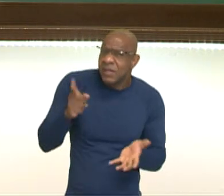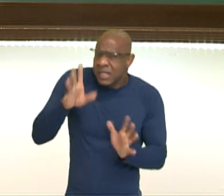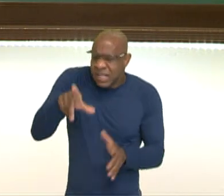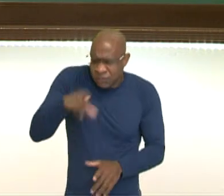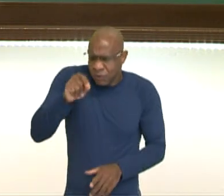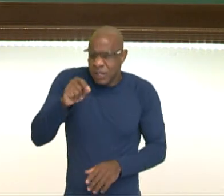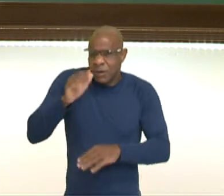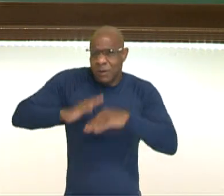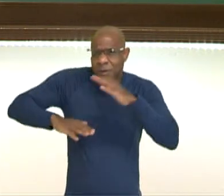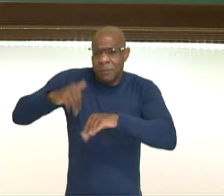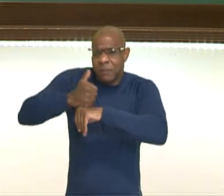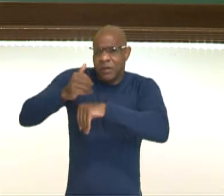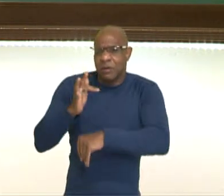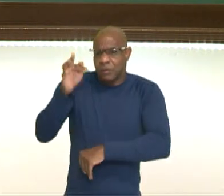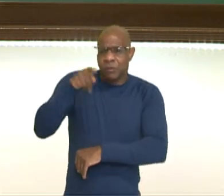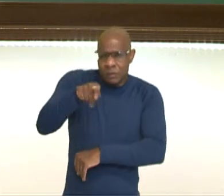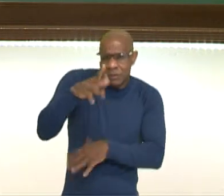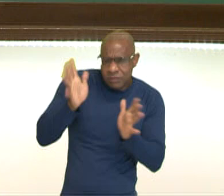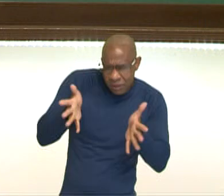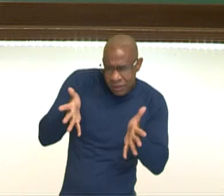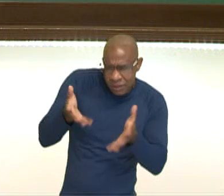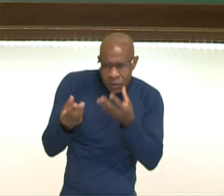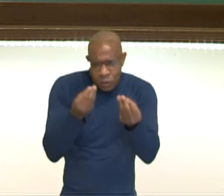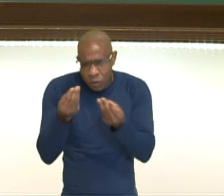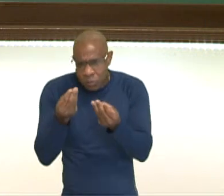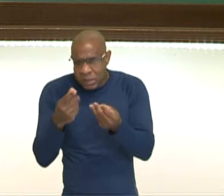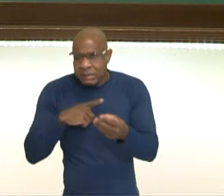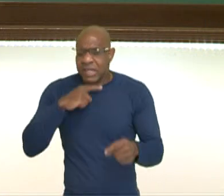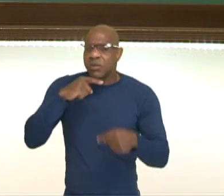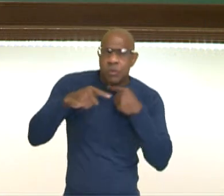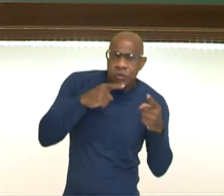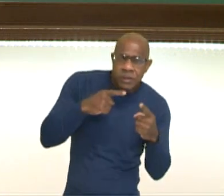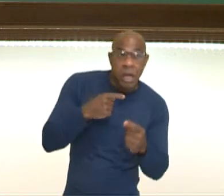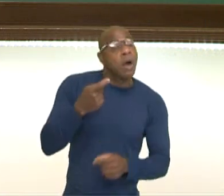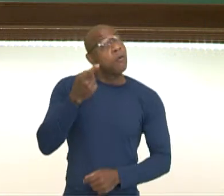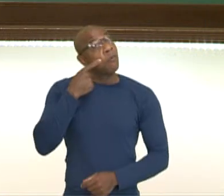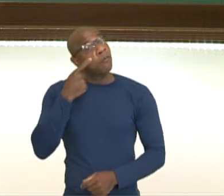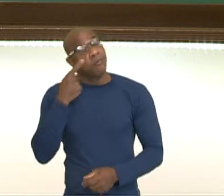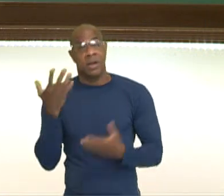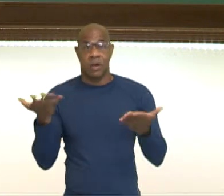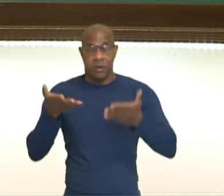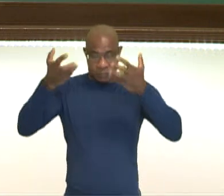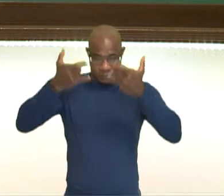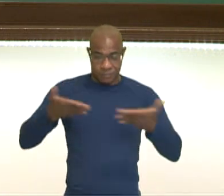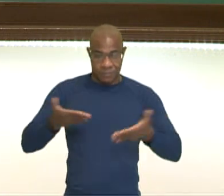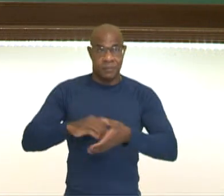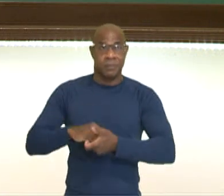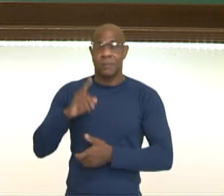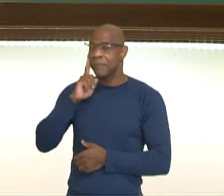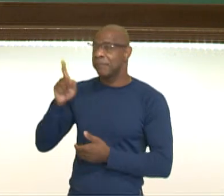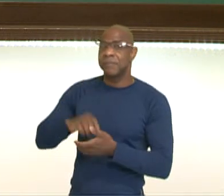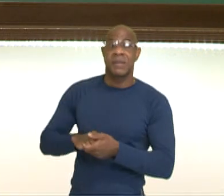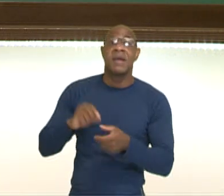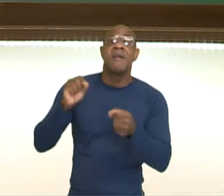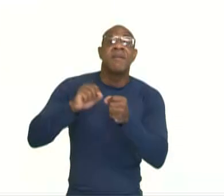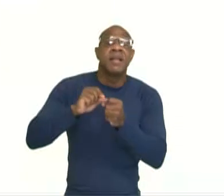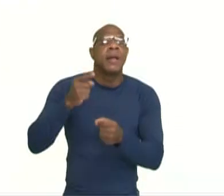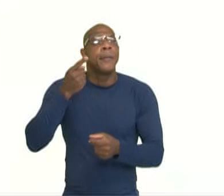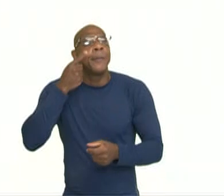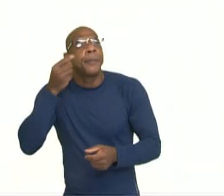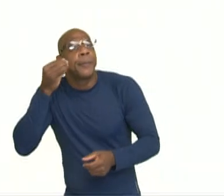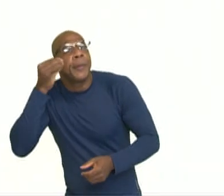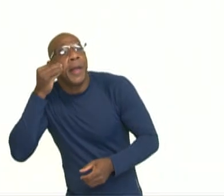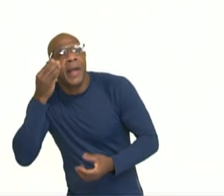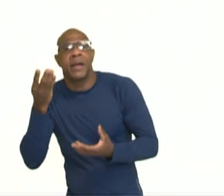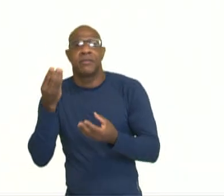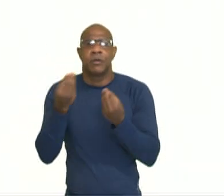pensou a respeito? Vamos conhecer mais sobre esse assunto analisando a reportagem. Fazer testes vocacionais,